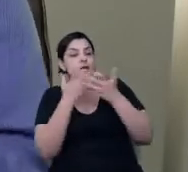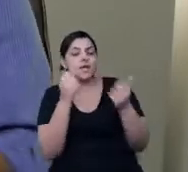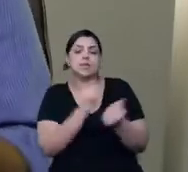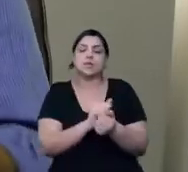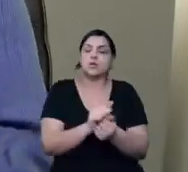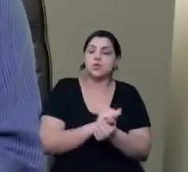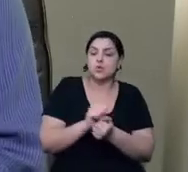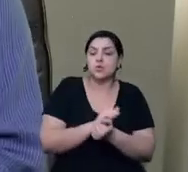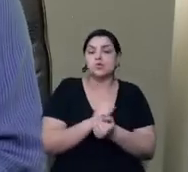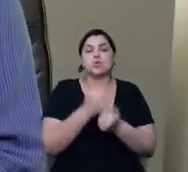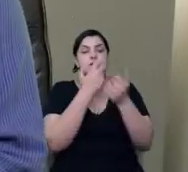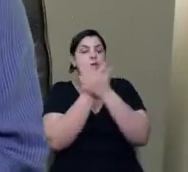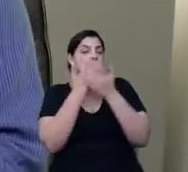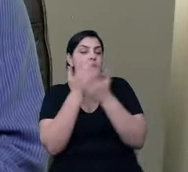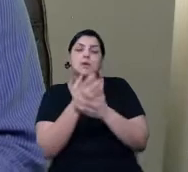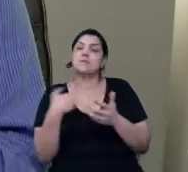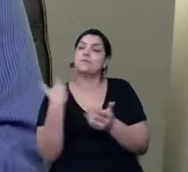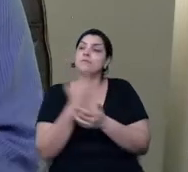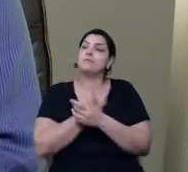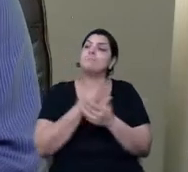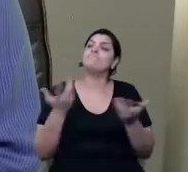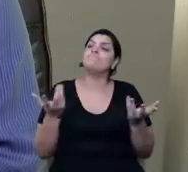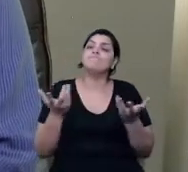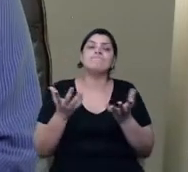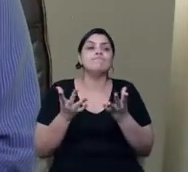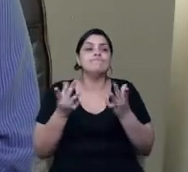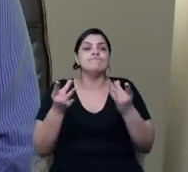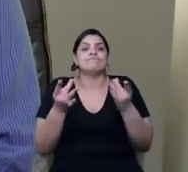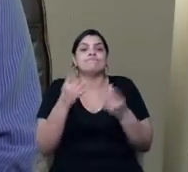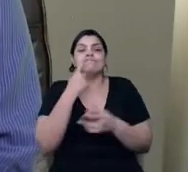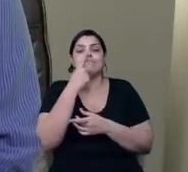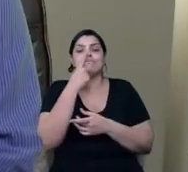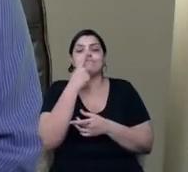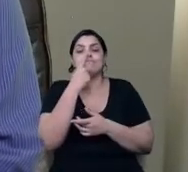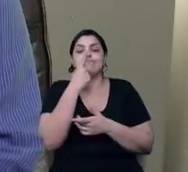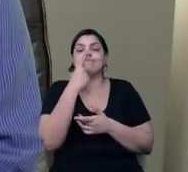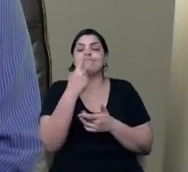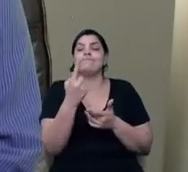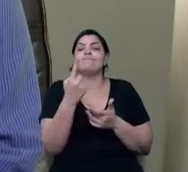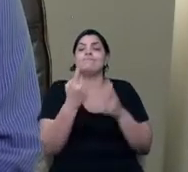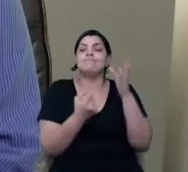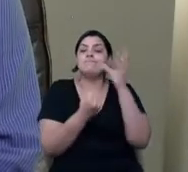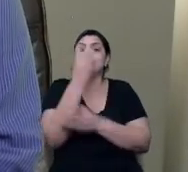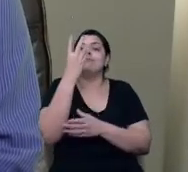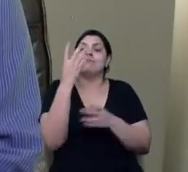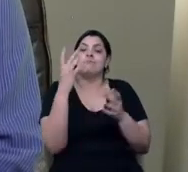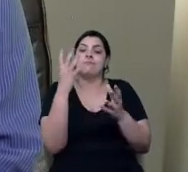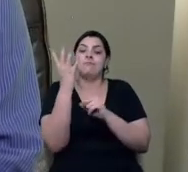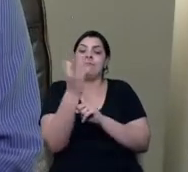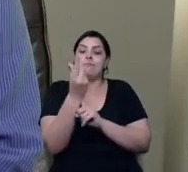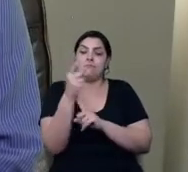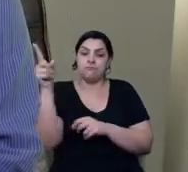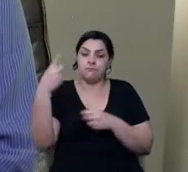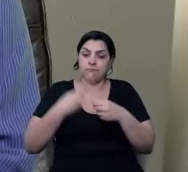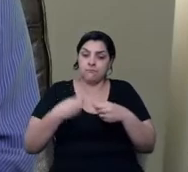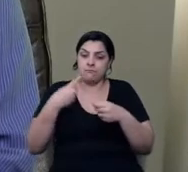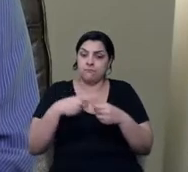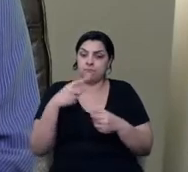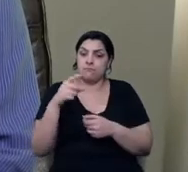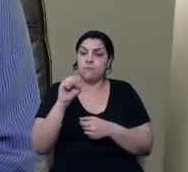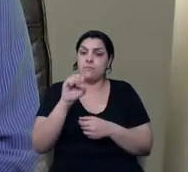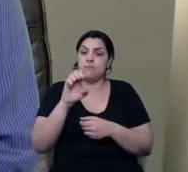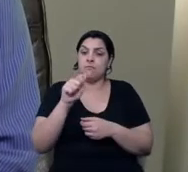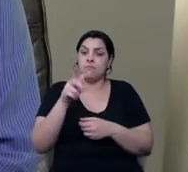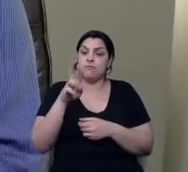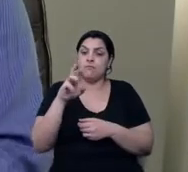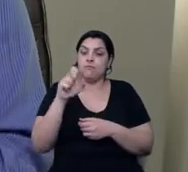Então tudo isso lhe aproxima de uma certa origem de arte, né? Na cidade de Seabra tem um trabalho que eles fazem com